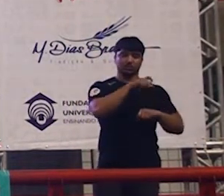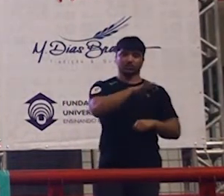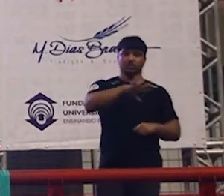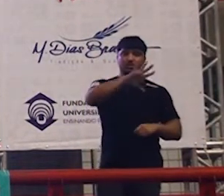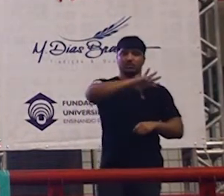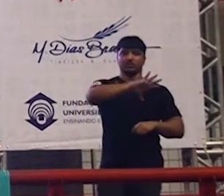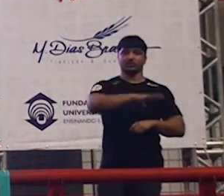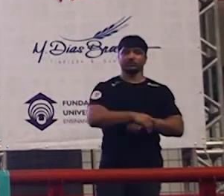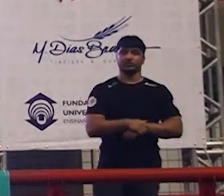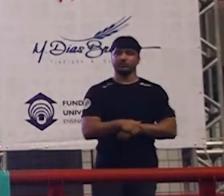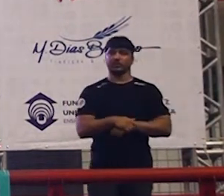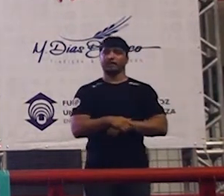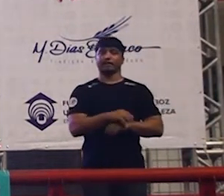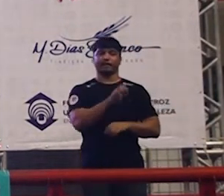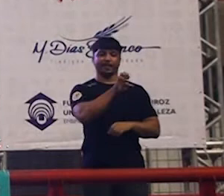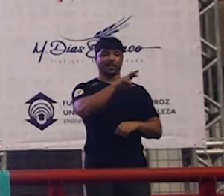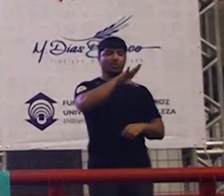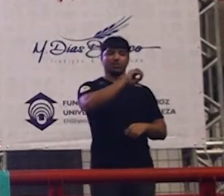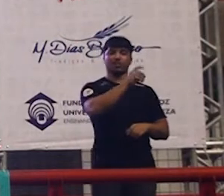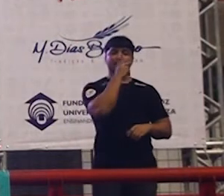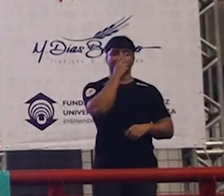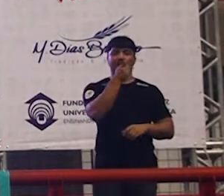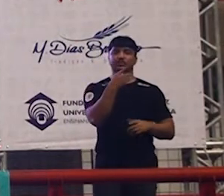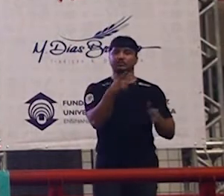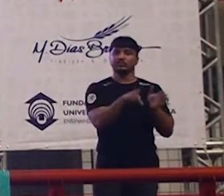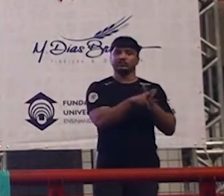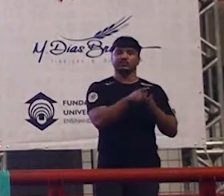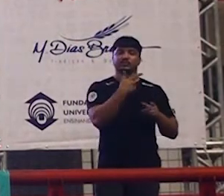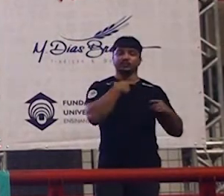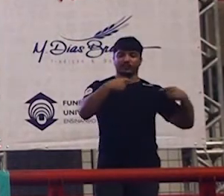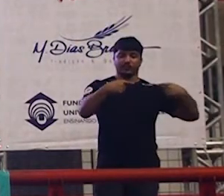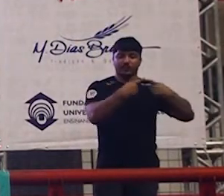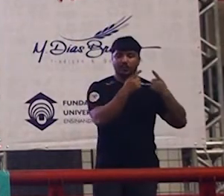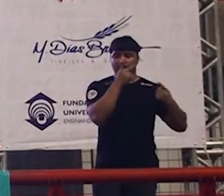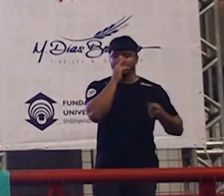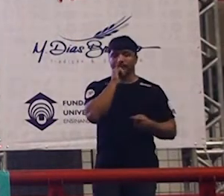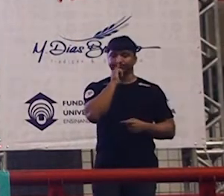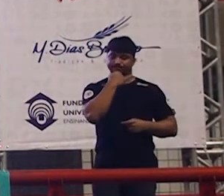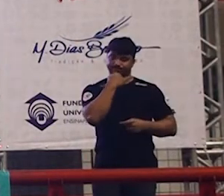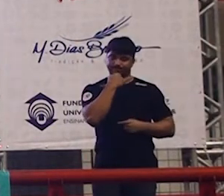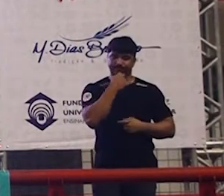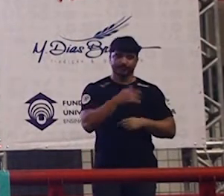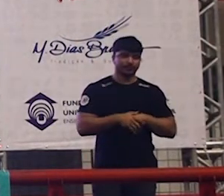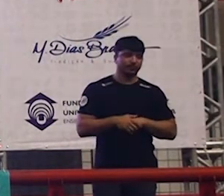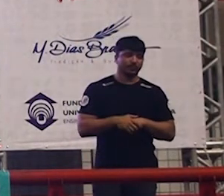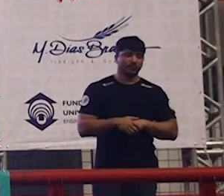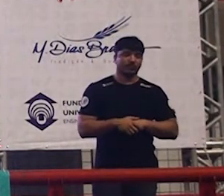descaracterização do euro por meio da brincadeira de rasurar os traços da moeda com a representação de uma cara triste,